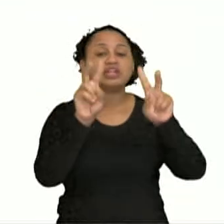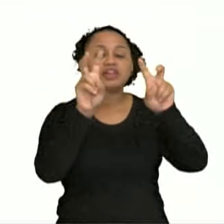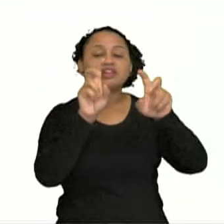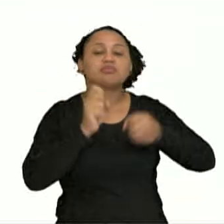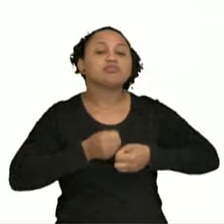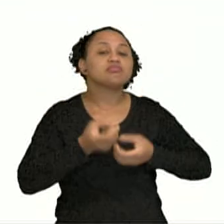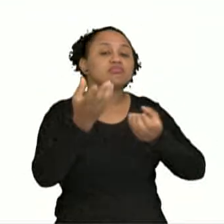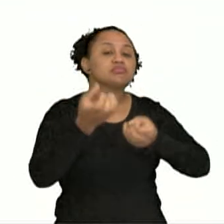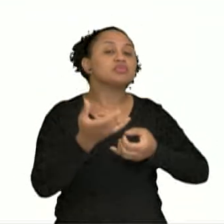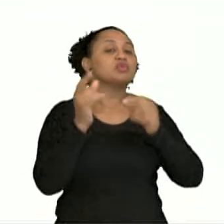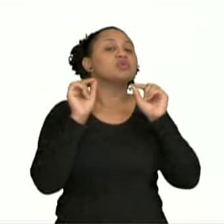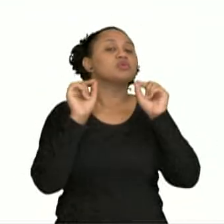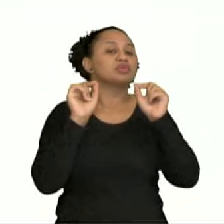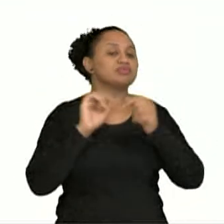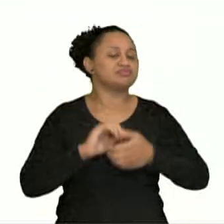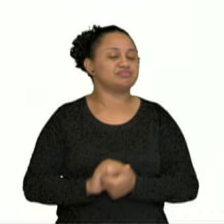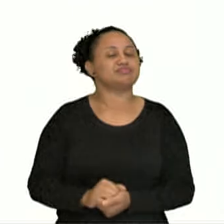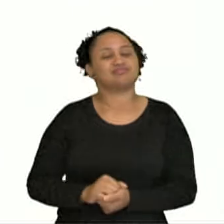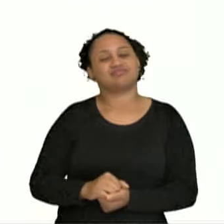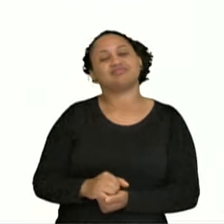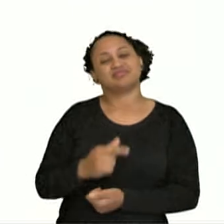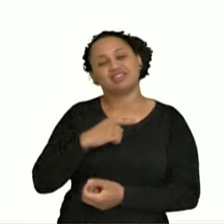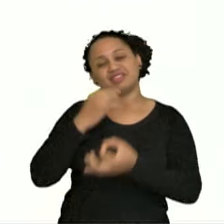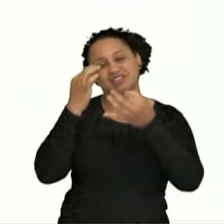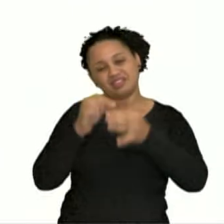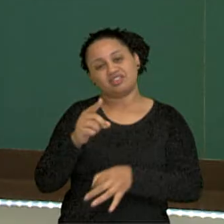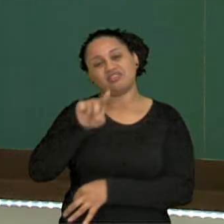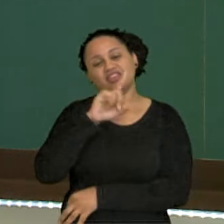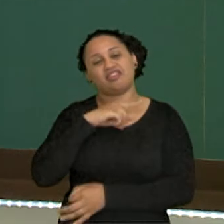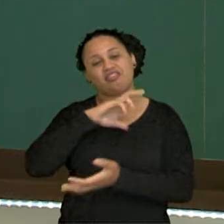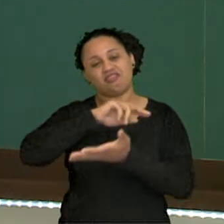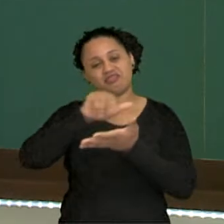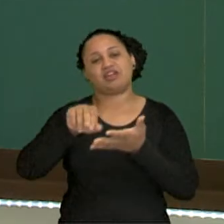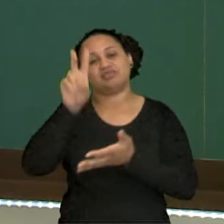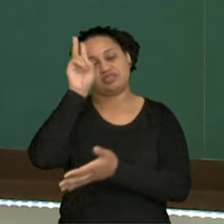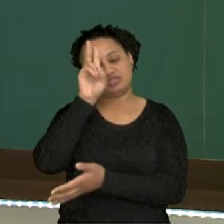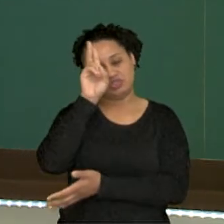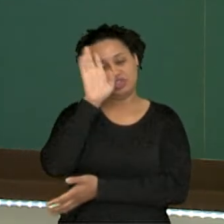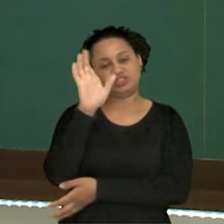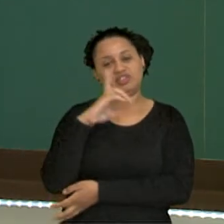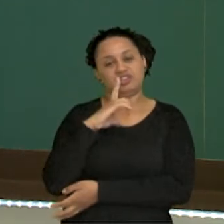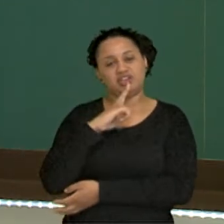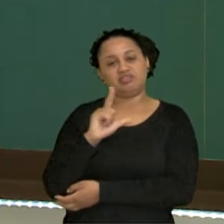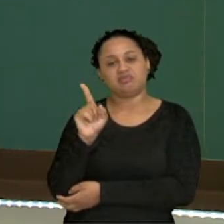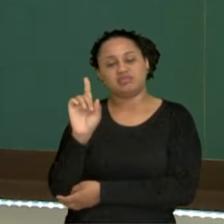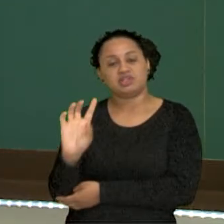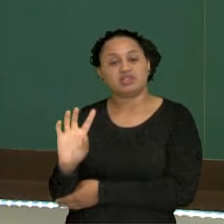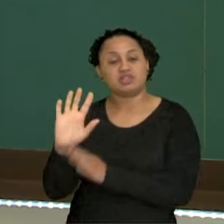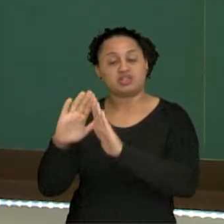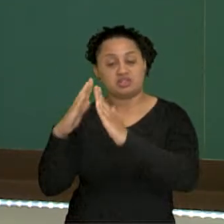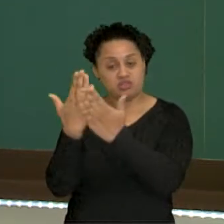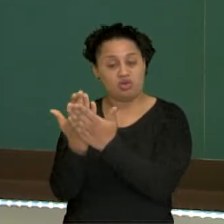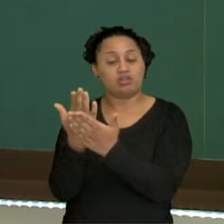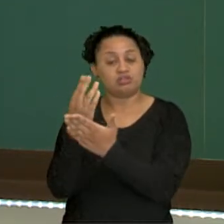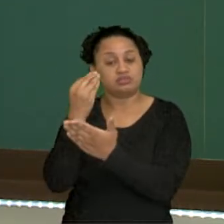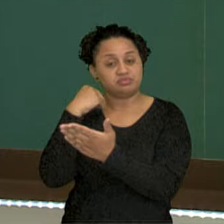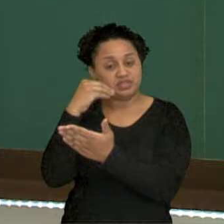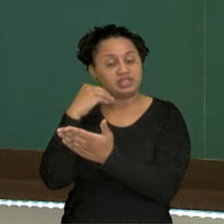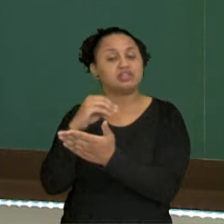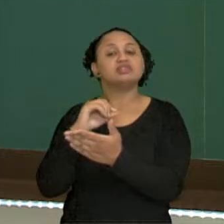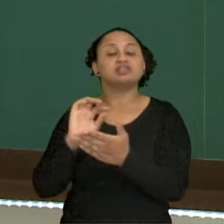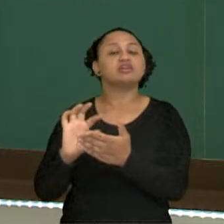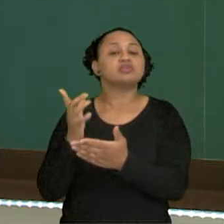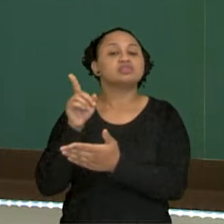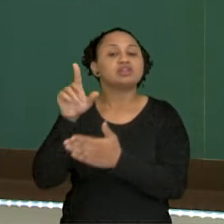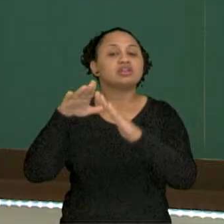depoimento? Aposto que você deve ter muitas histórias, né, que você passou na escola, que